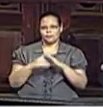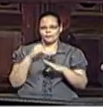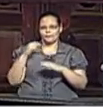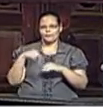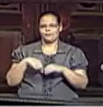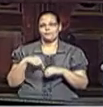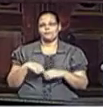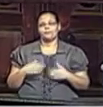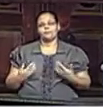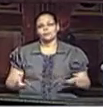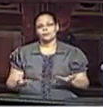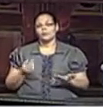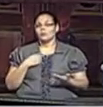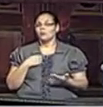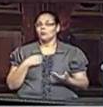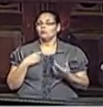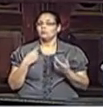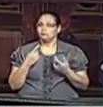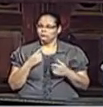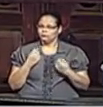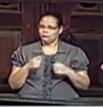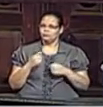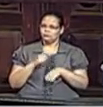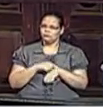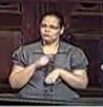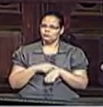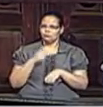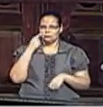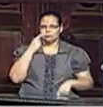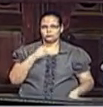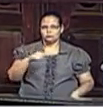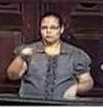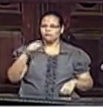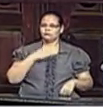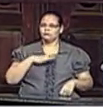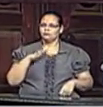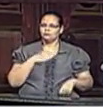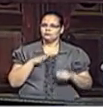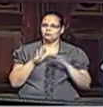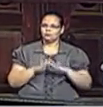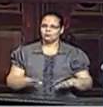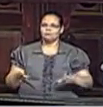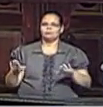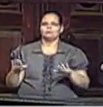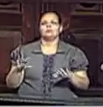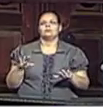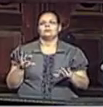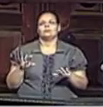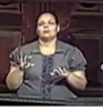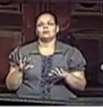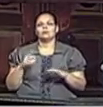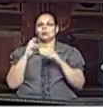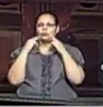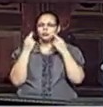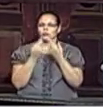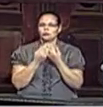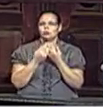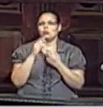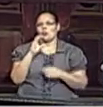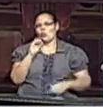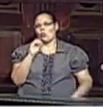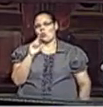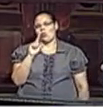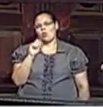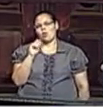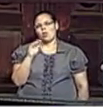que nós poderíamos ter esse interregno, esse tempo, essa semana, para, com calma, realizarmos uma reunião de colégio de líderes